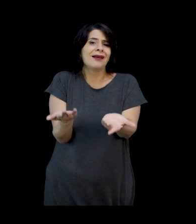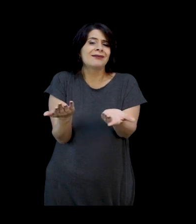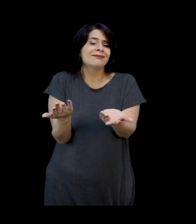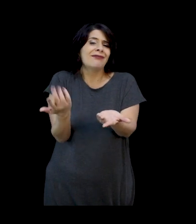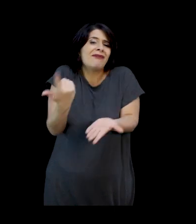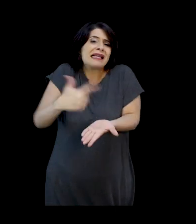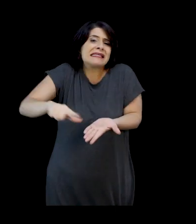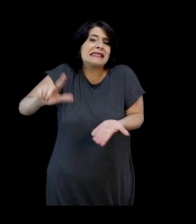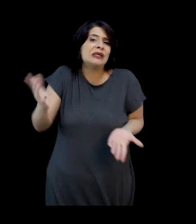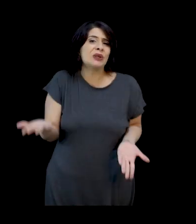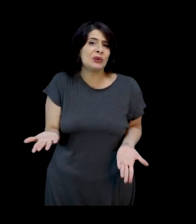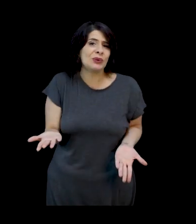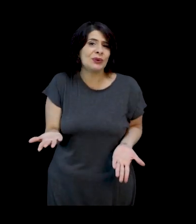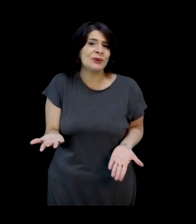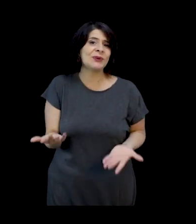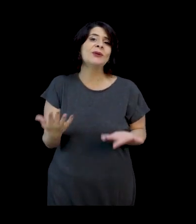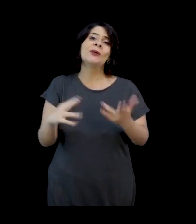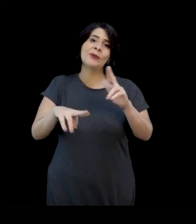absolutamente